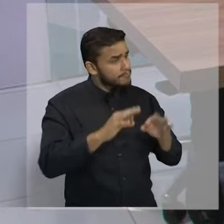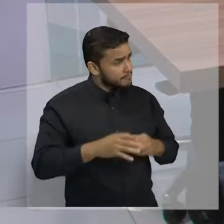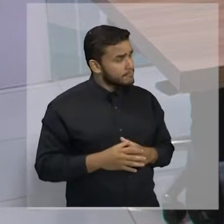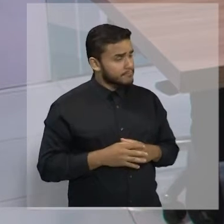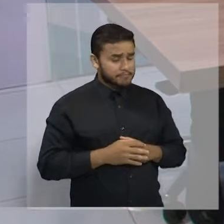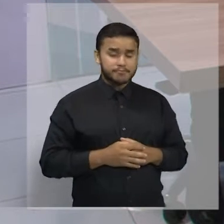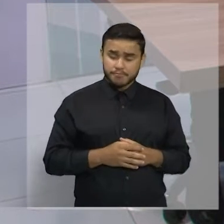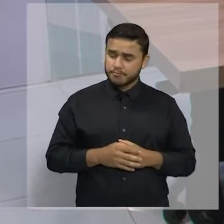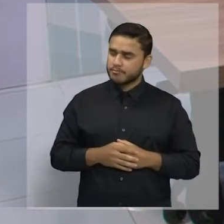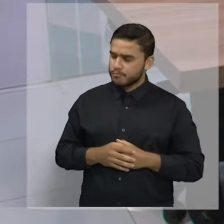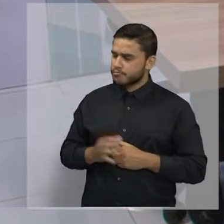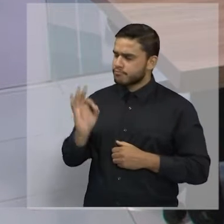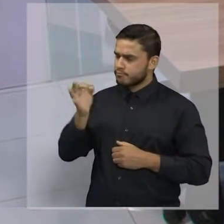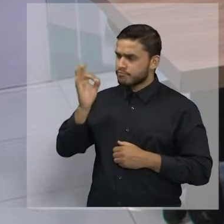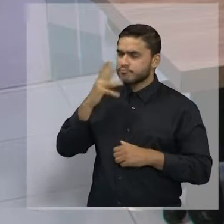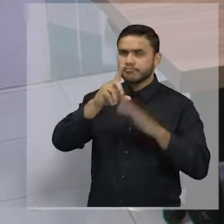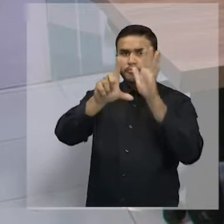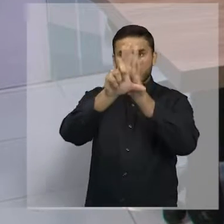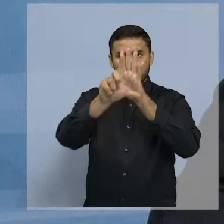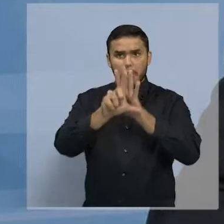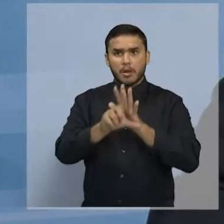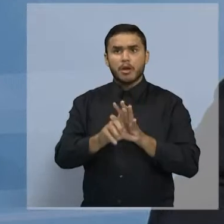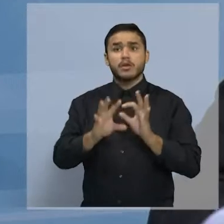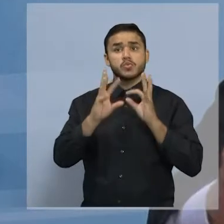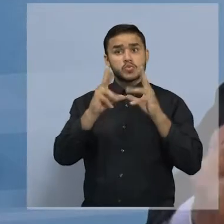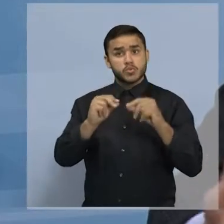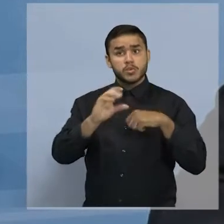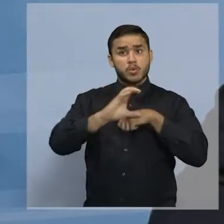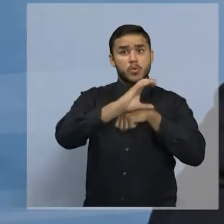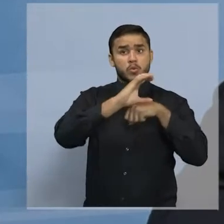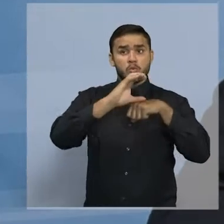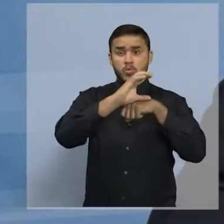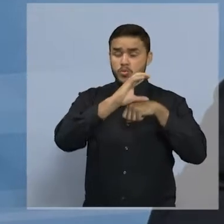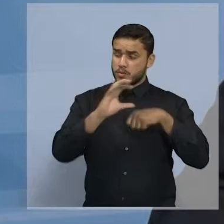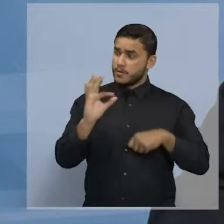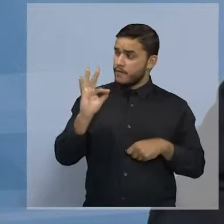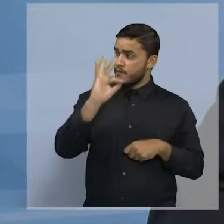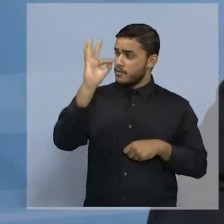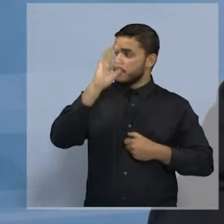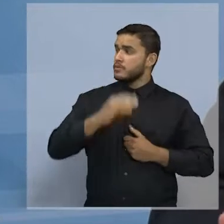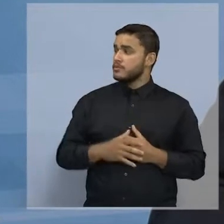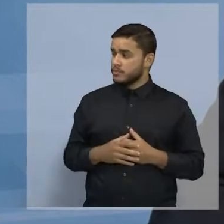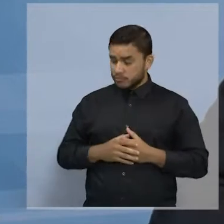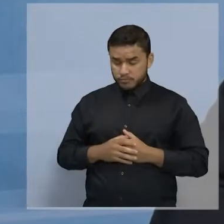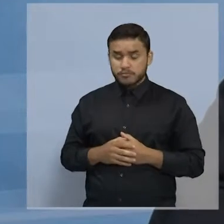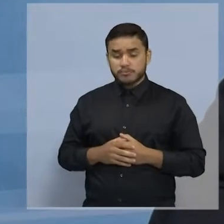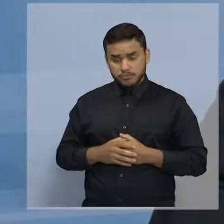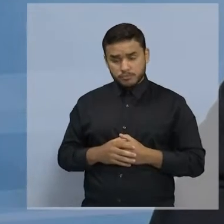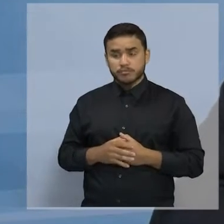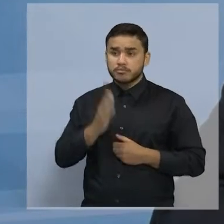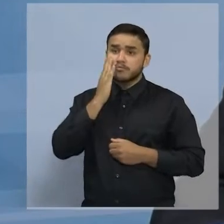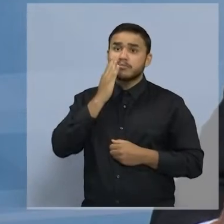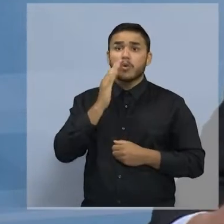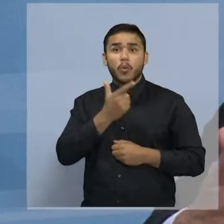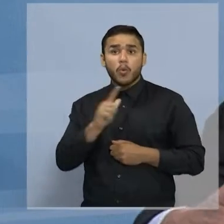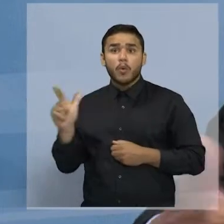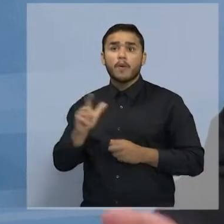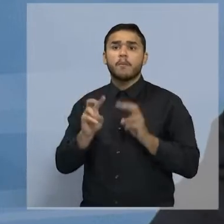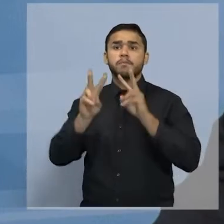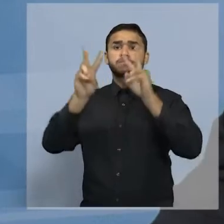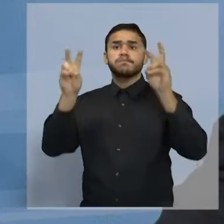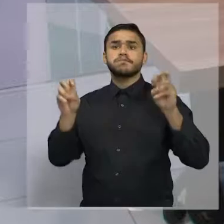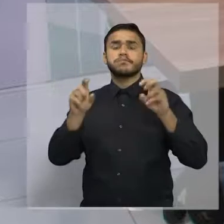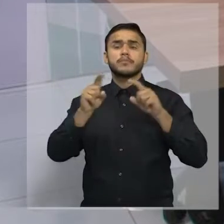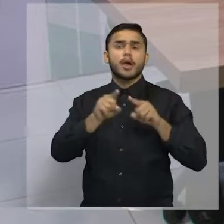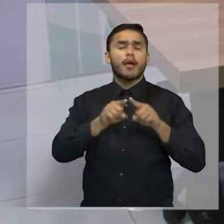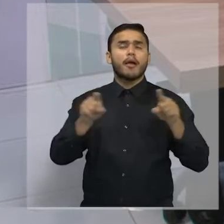tem a legislação, na verdade, constitucional, chamemos assim, mas você tem uma legislação infraconstitucional, que essa aqui é do dia a